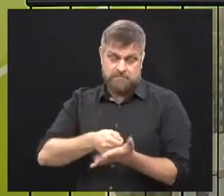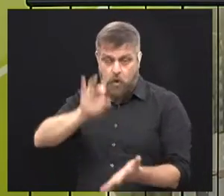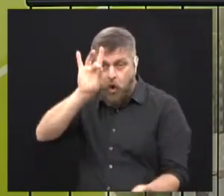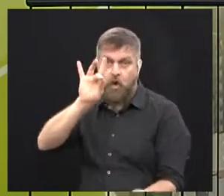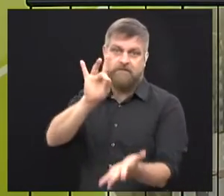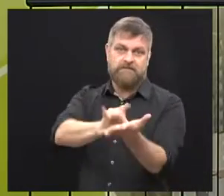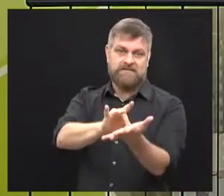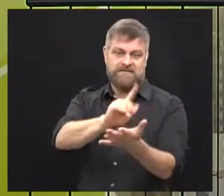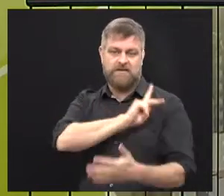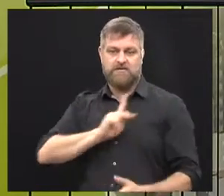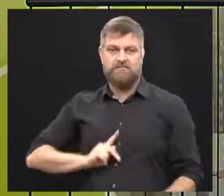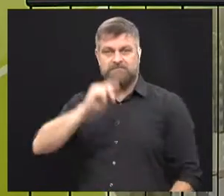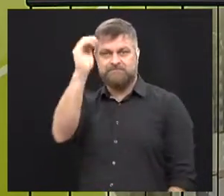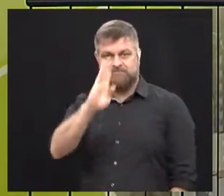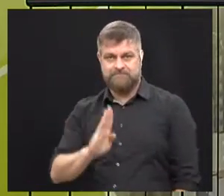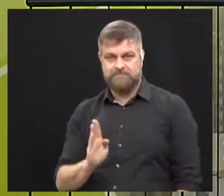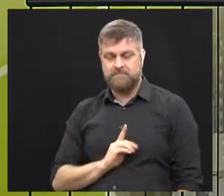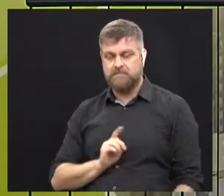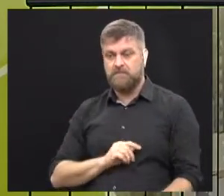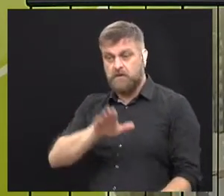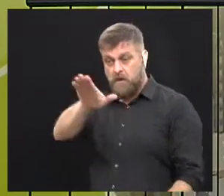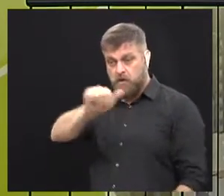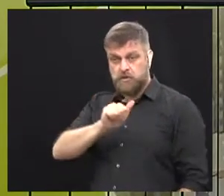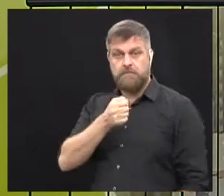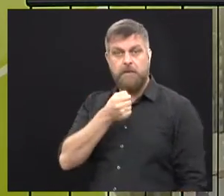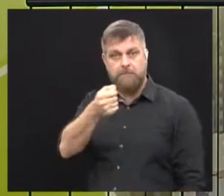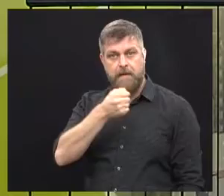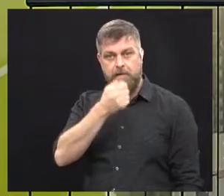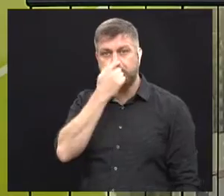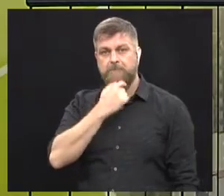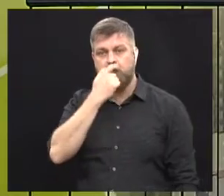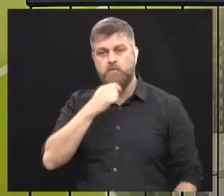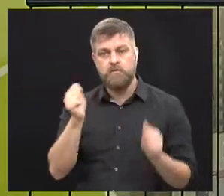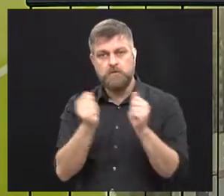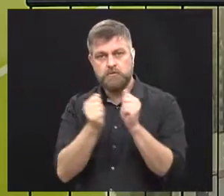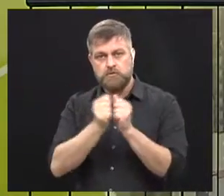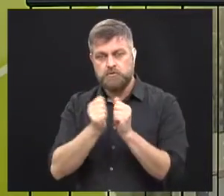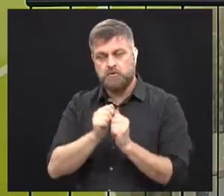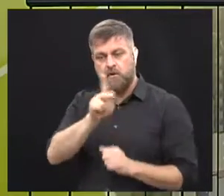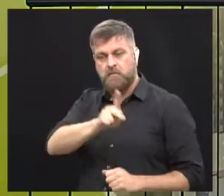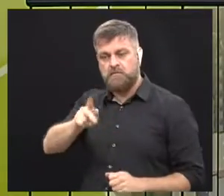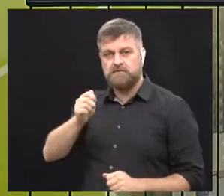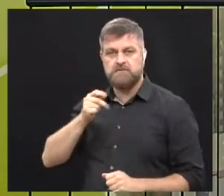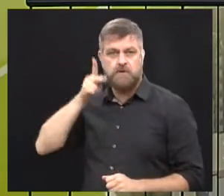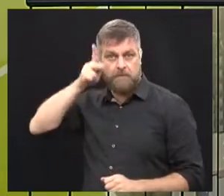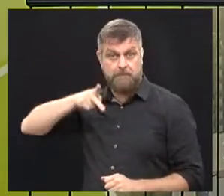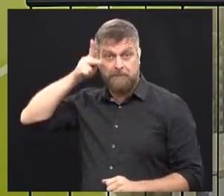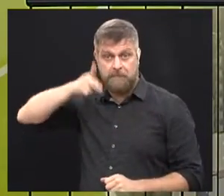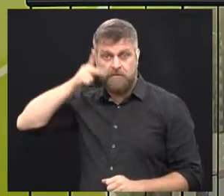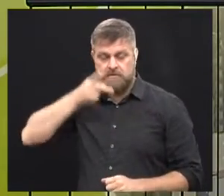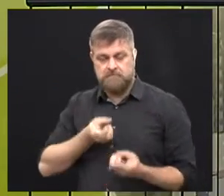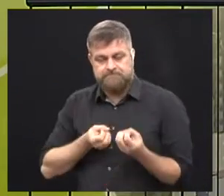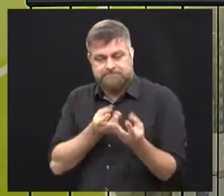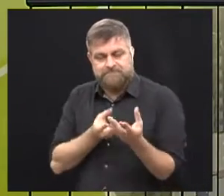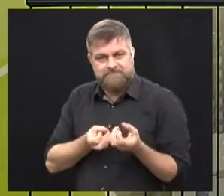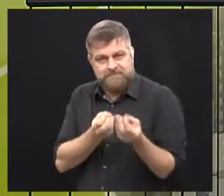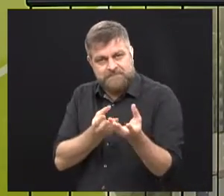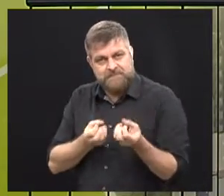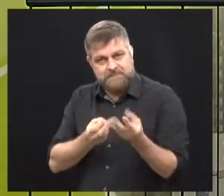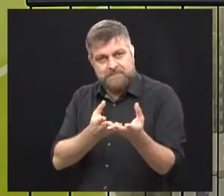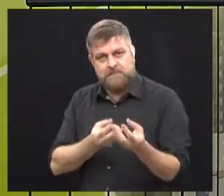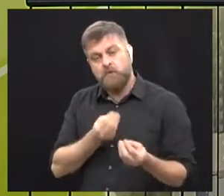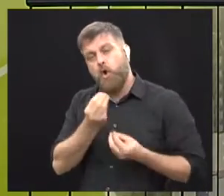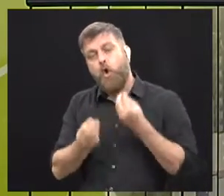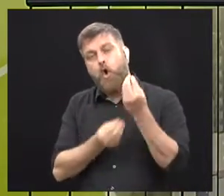presidente do Brasil, eu vou acionar o repórter Rubens Morelli ao lado do cientista político para passar as informações